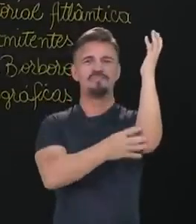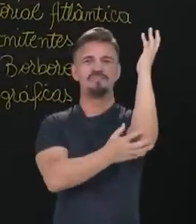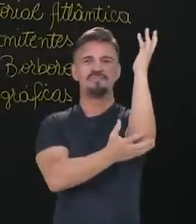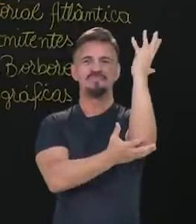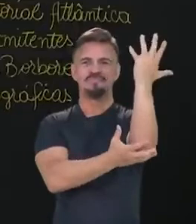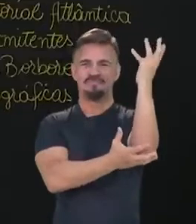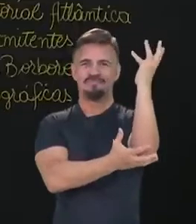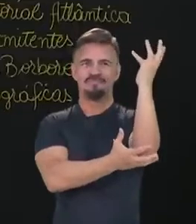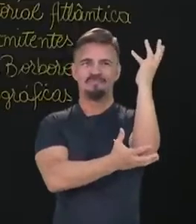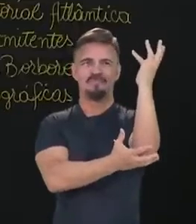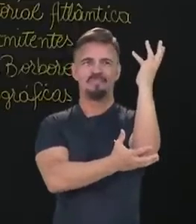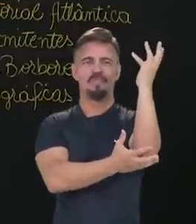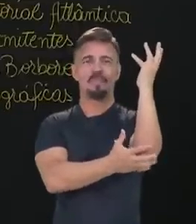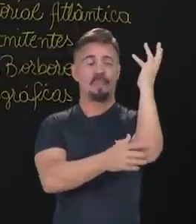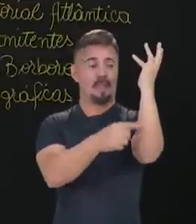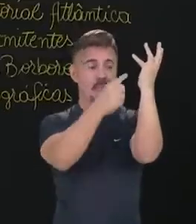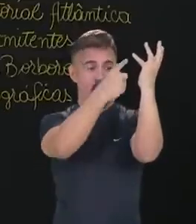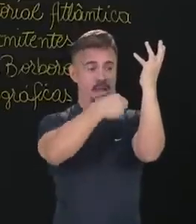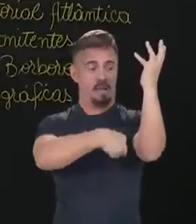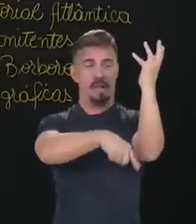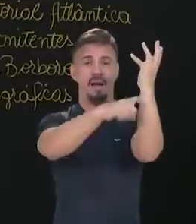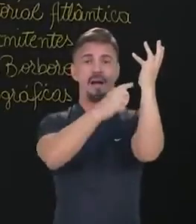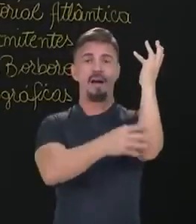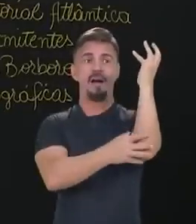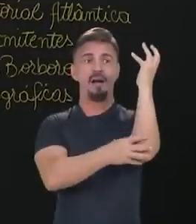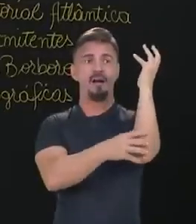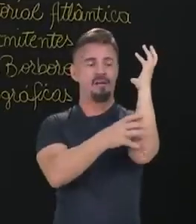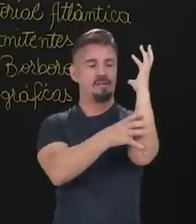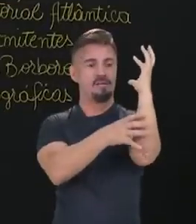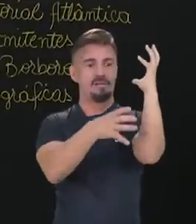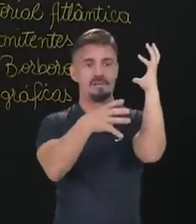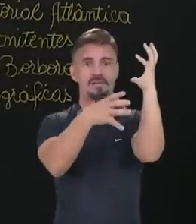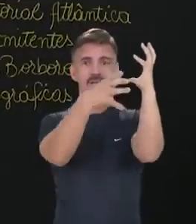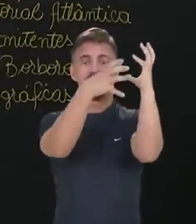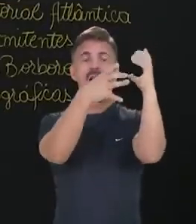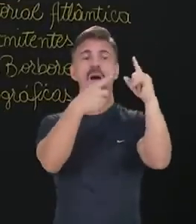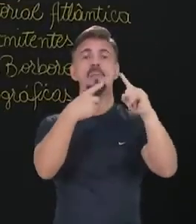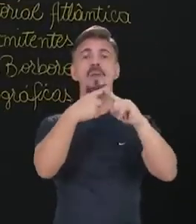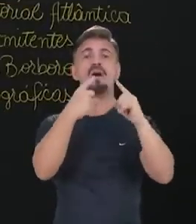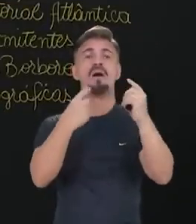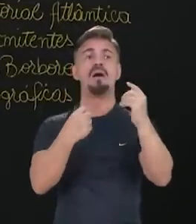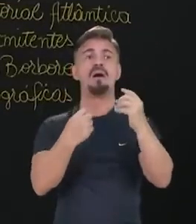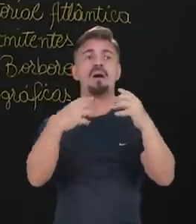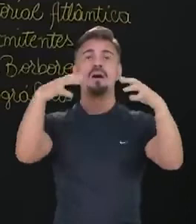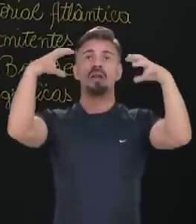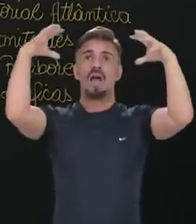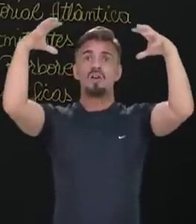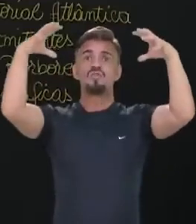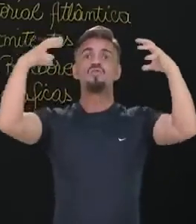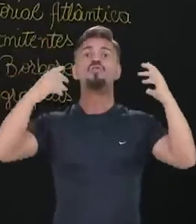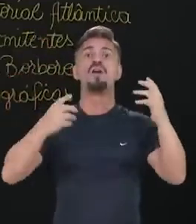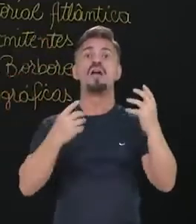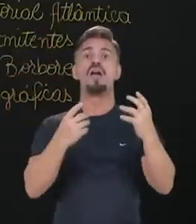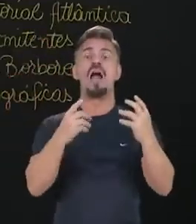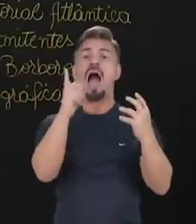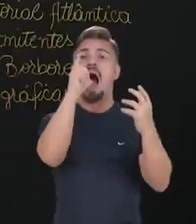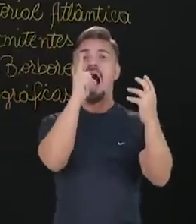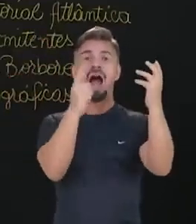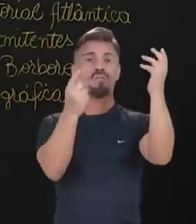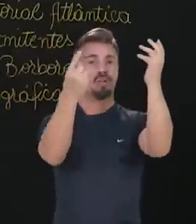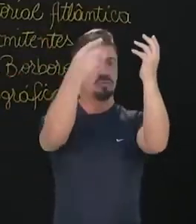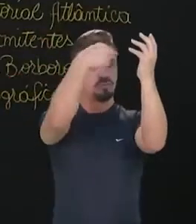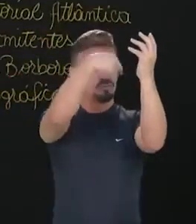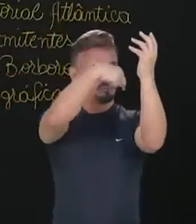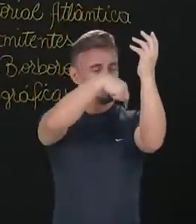evapotranspiração. O corpo dessas plantas são esponjosas, porque na época onde acontece a chuva, ela vai se